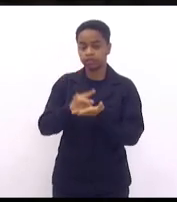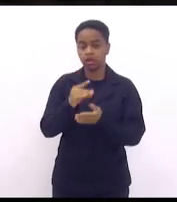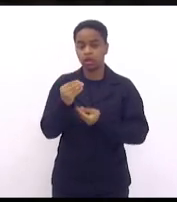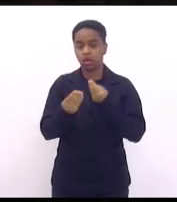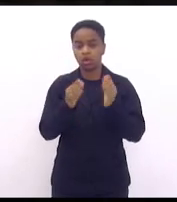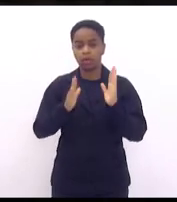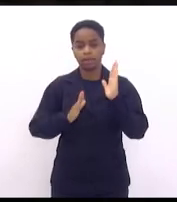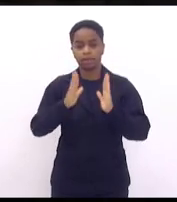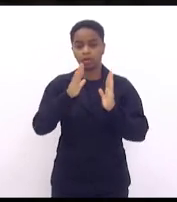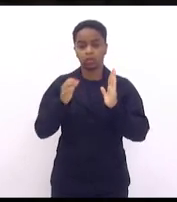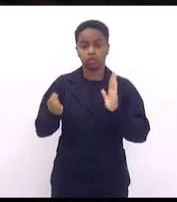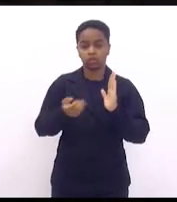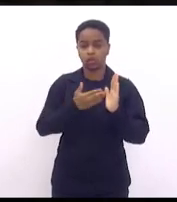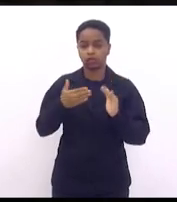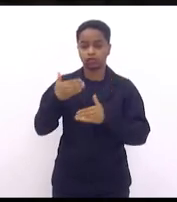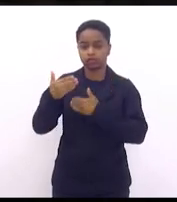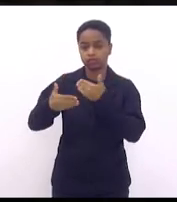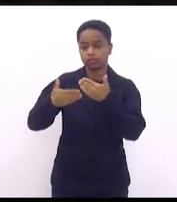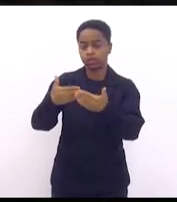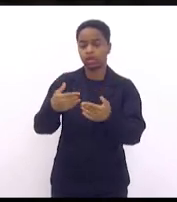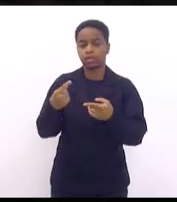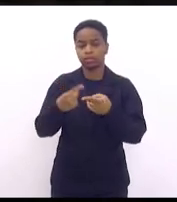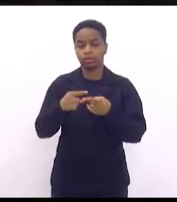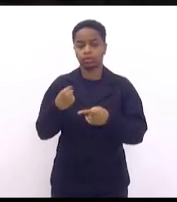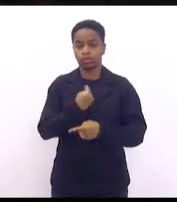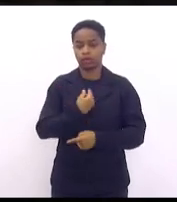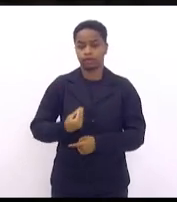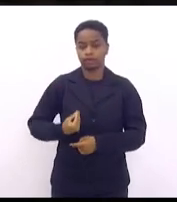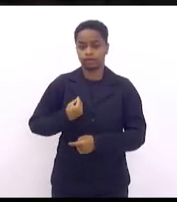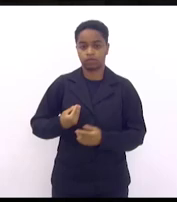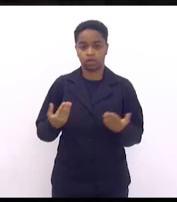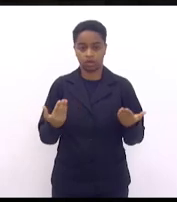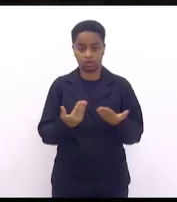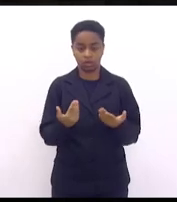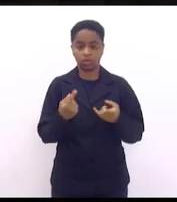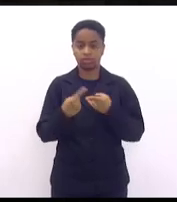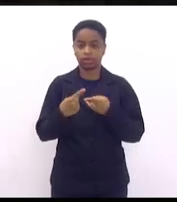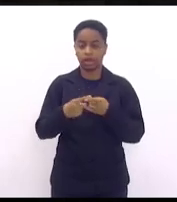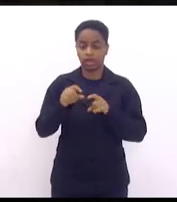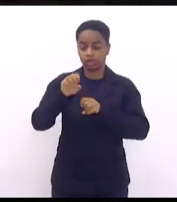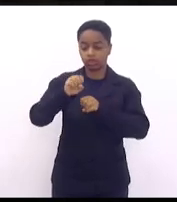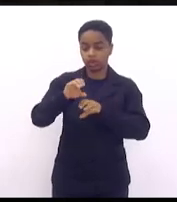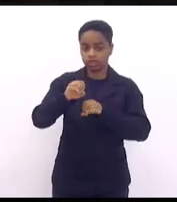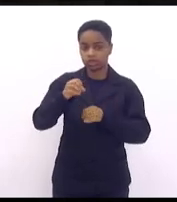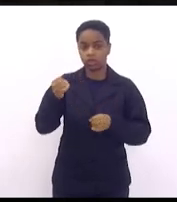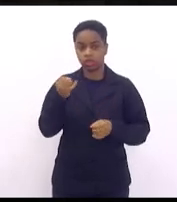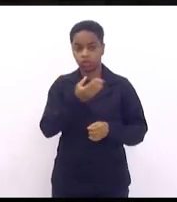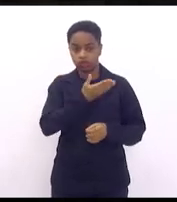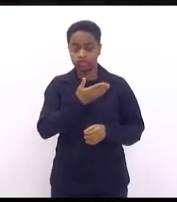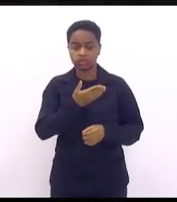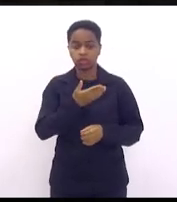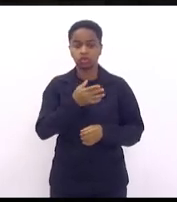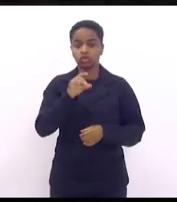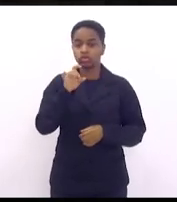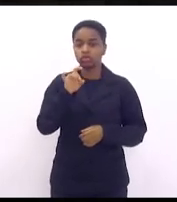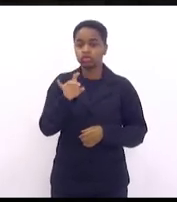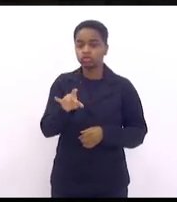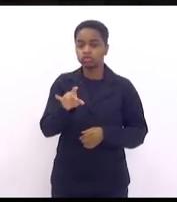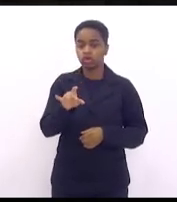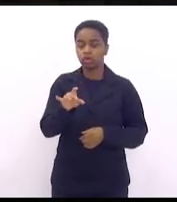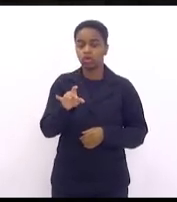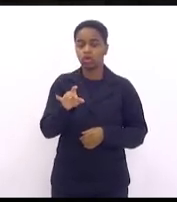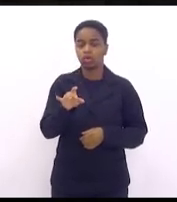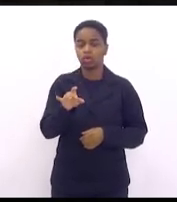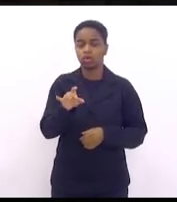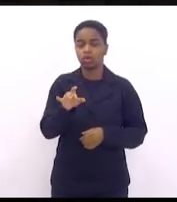fase do desenvolvimento que nos encontramos, onde educação e inovação não são mais apenas